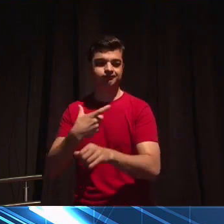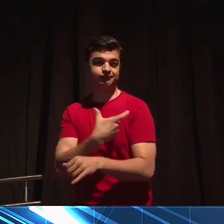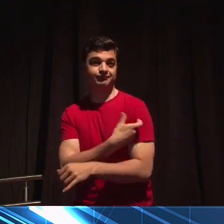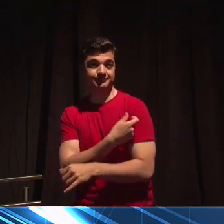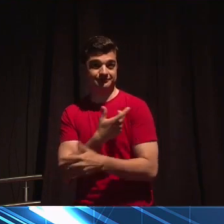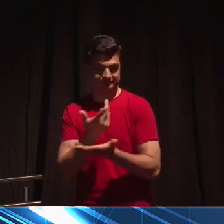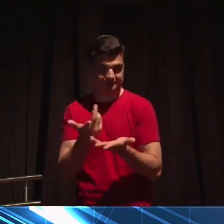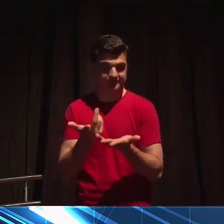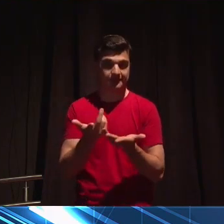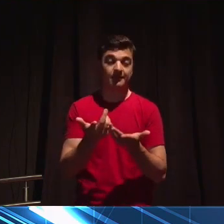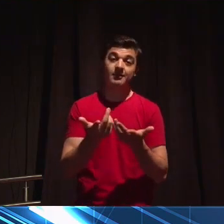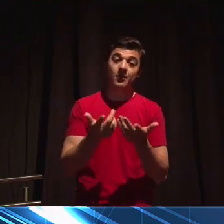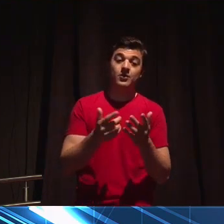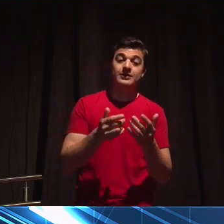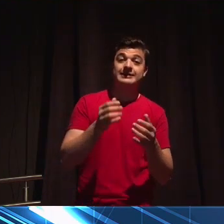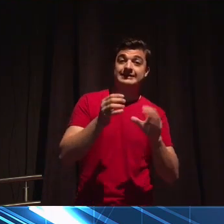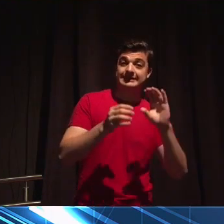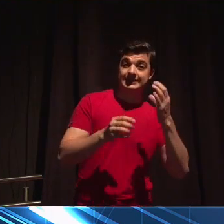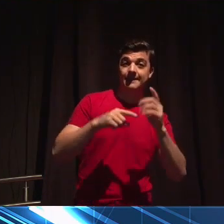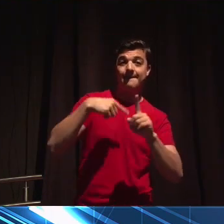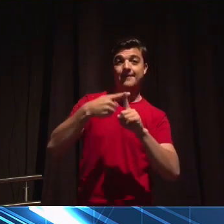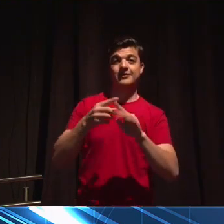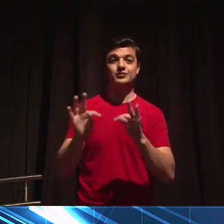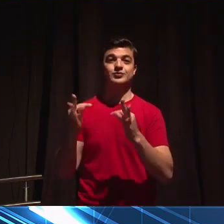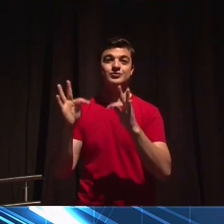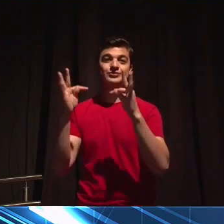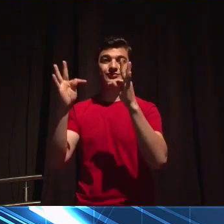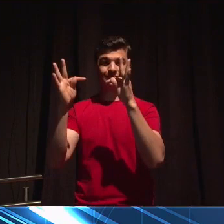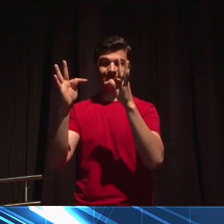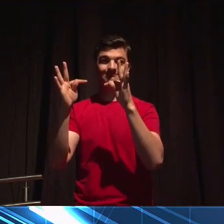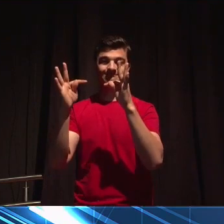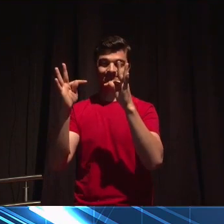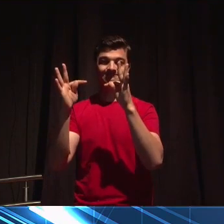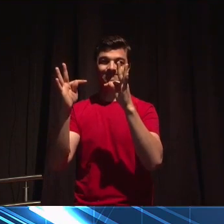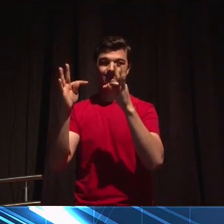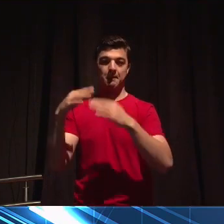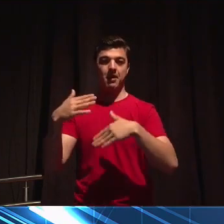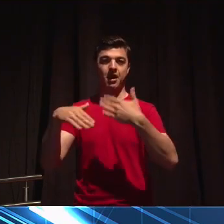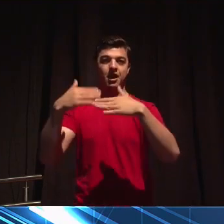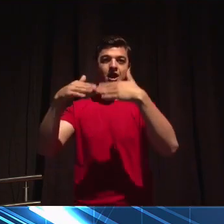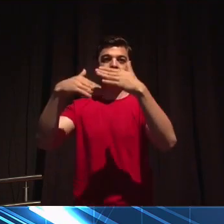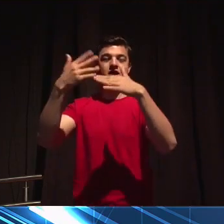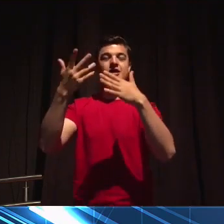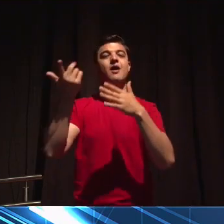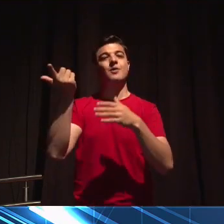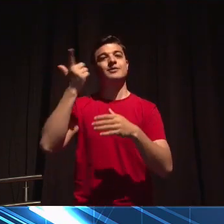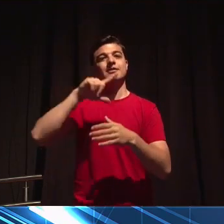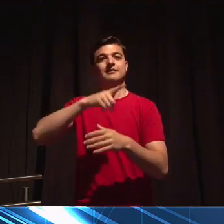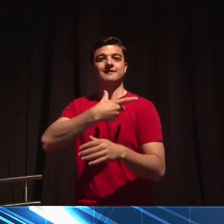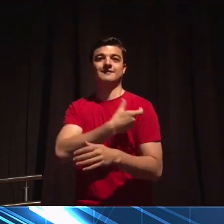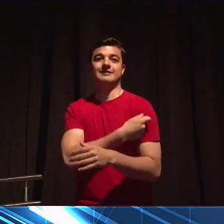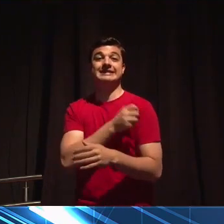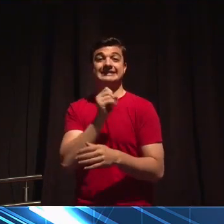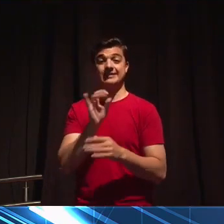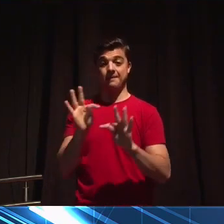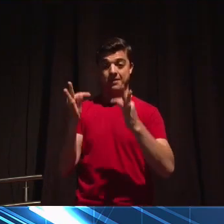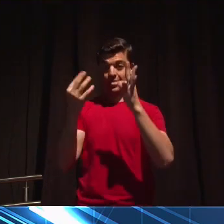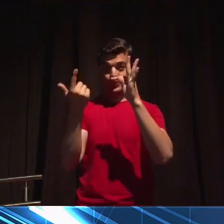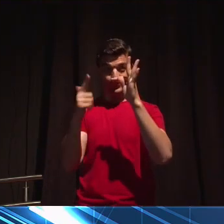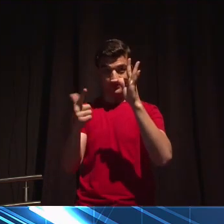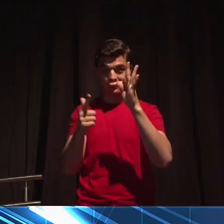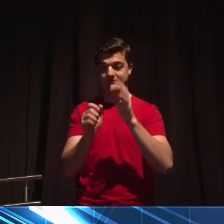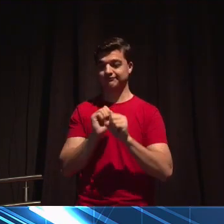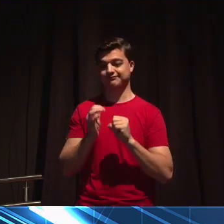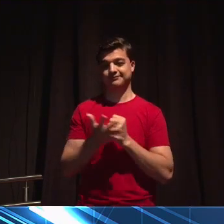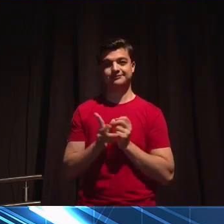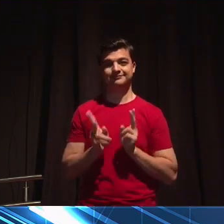tecnologia, né? A gente não ia estar aqui ainda em menos de 2 anos se não fosse a evolução tecnológica que a gente teve, né? Isso é uma coisa incrível, isso é parte